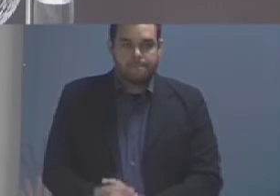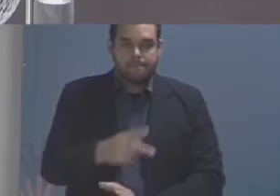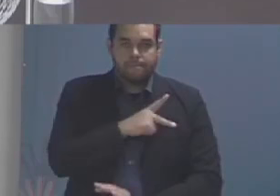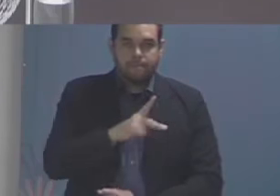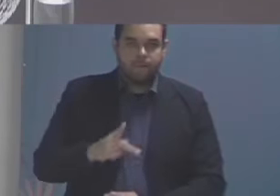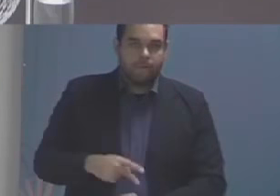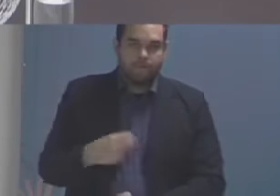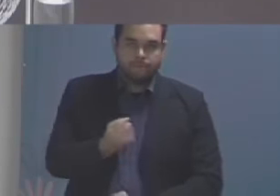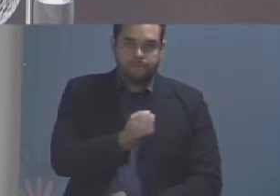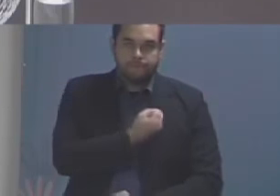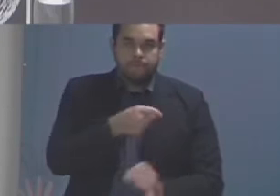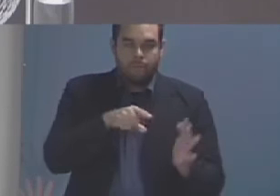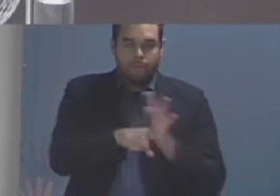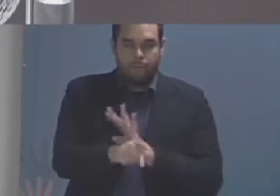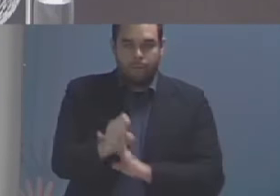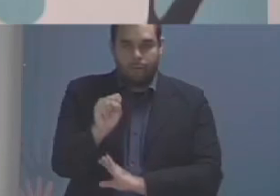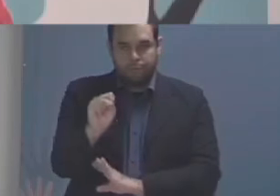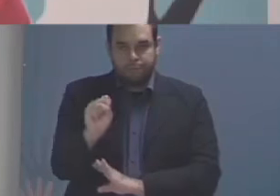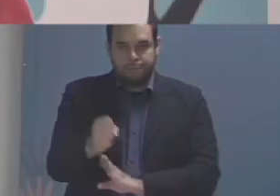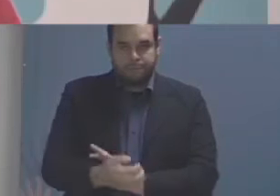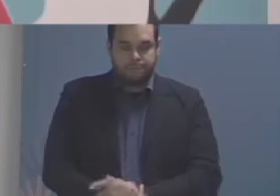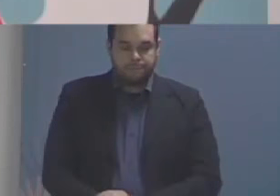Presidente, a pergunta número 8.